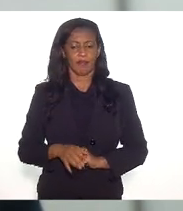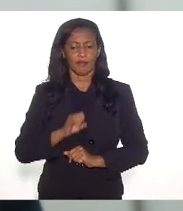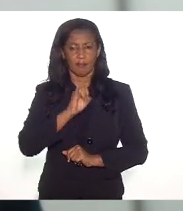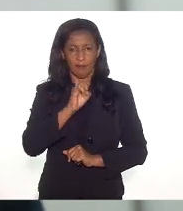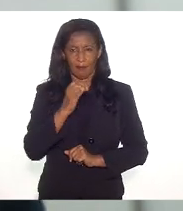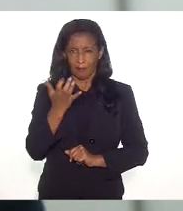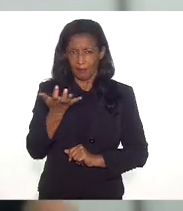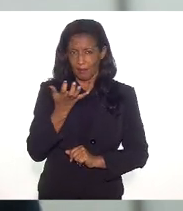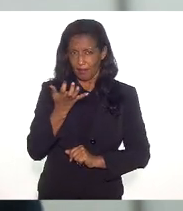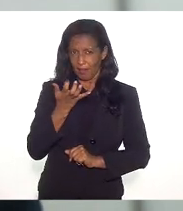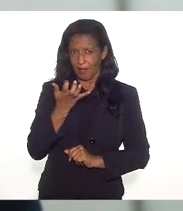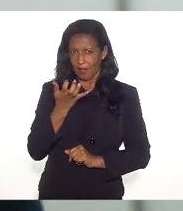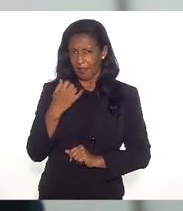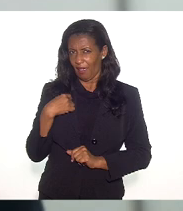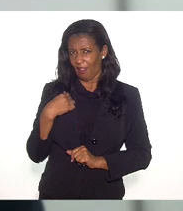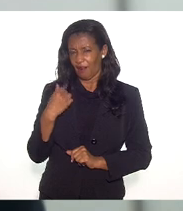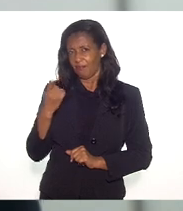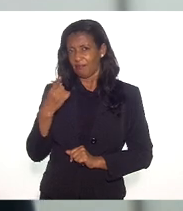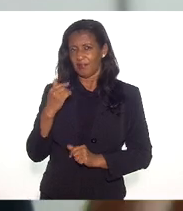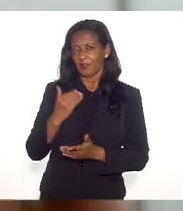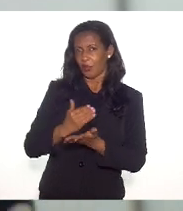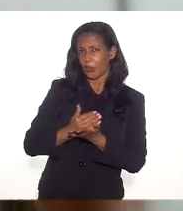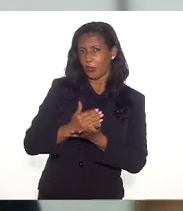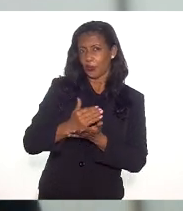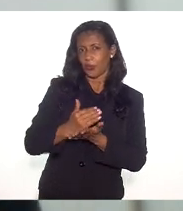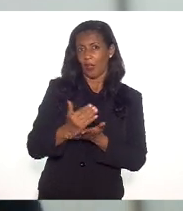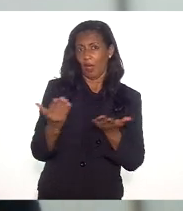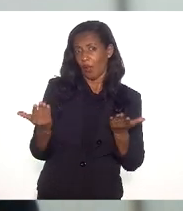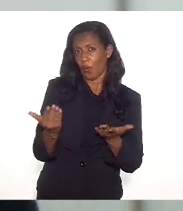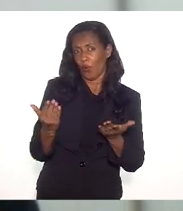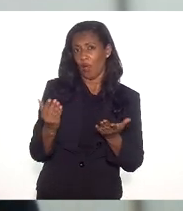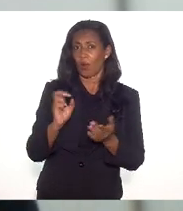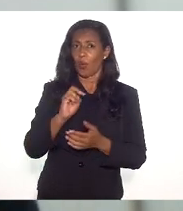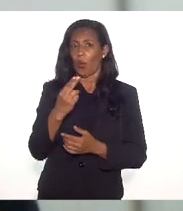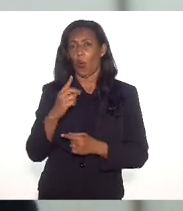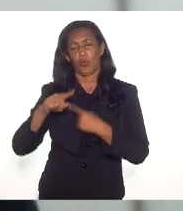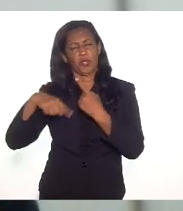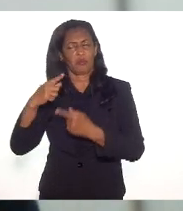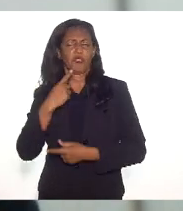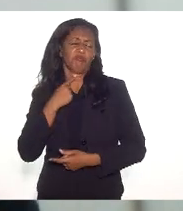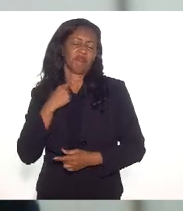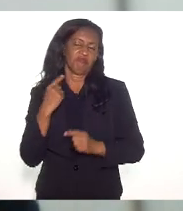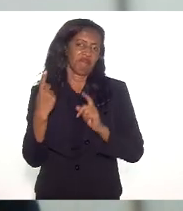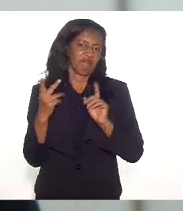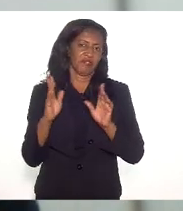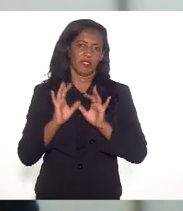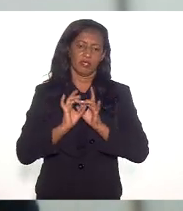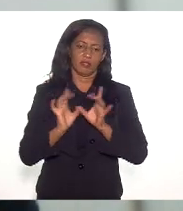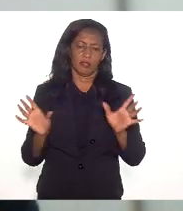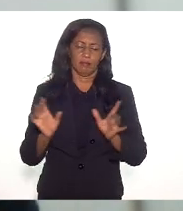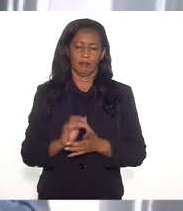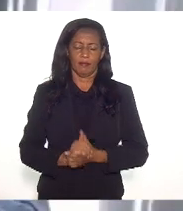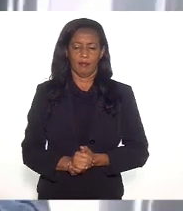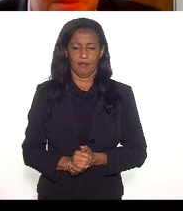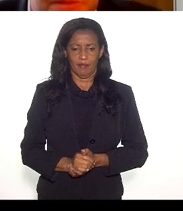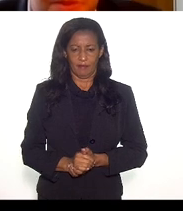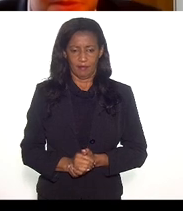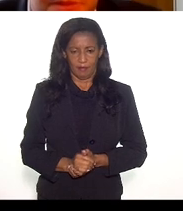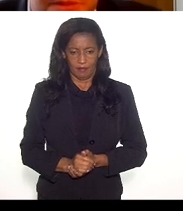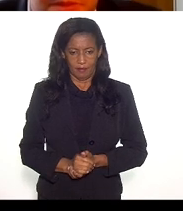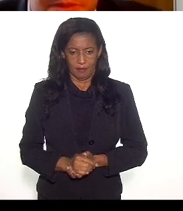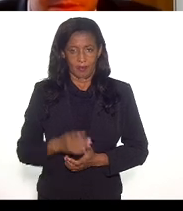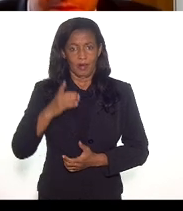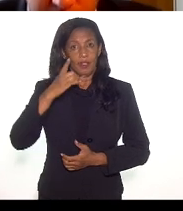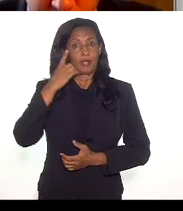fazer alguma inserção agora ou a posteriori, como o senhor desejar, deputado. Deputado Luiz Paulo, eu tenho